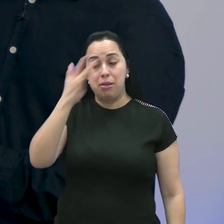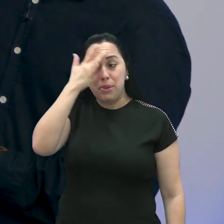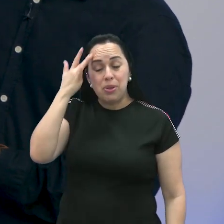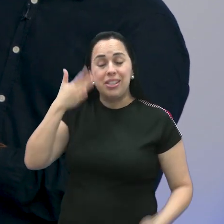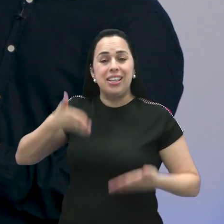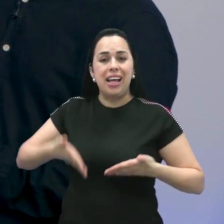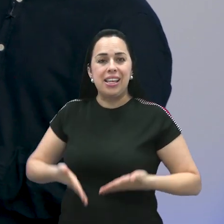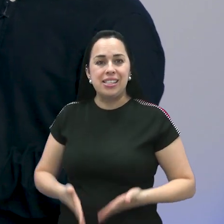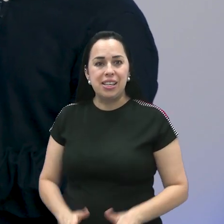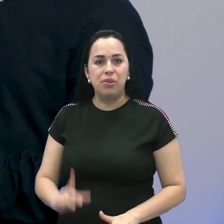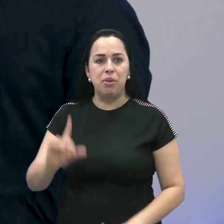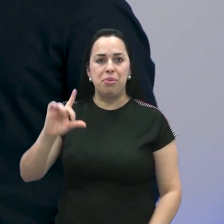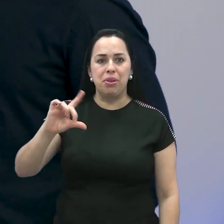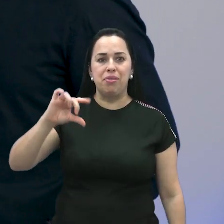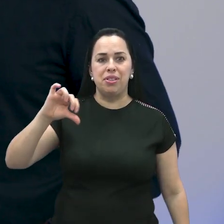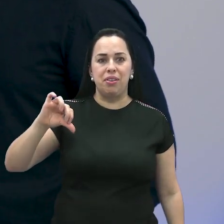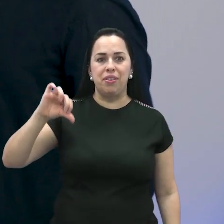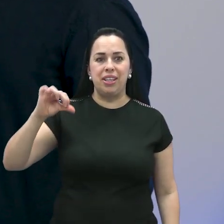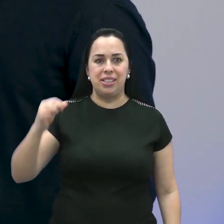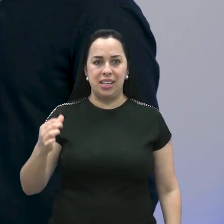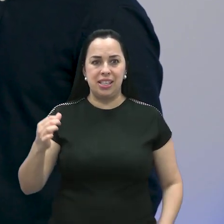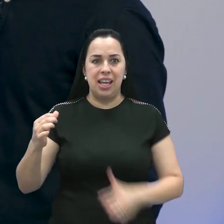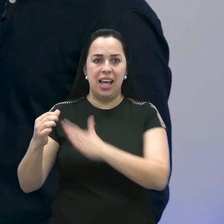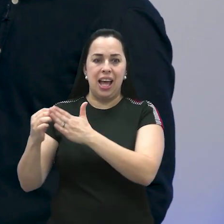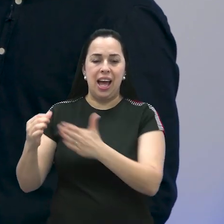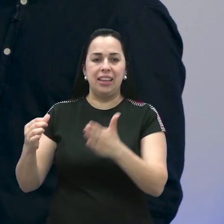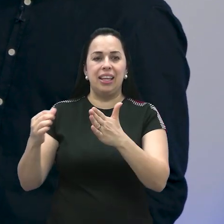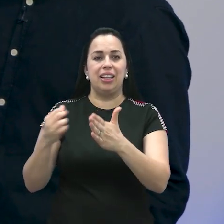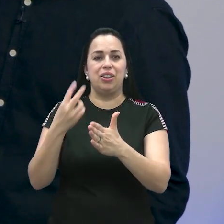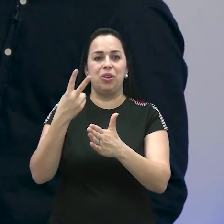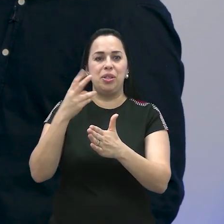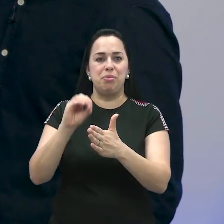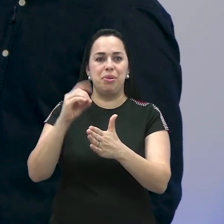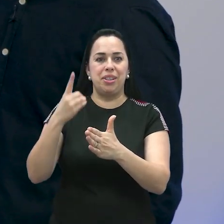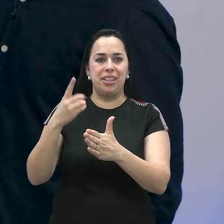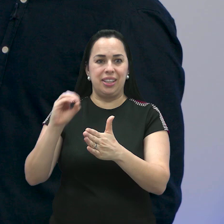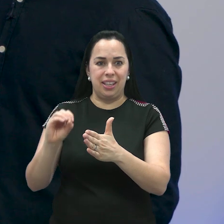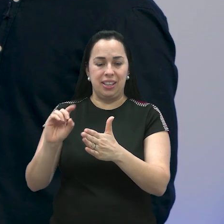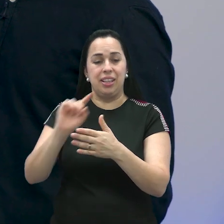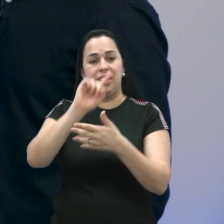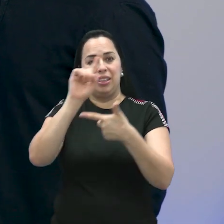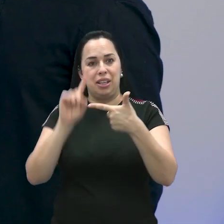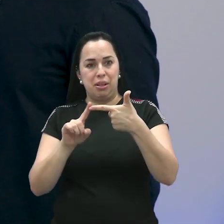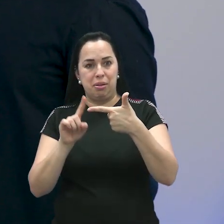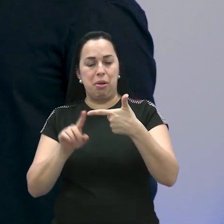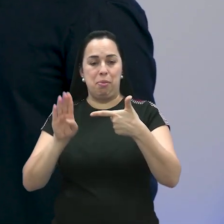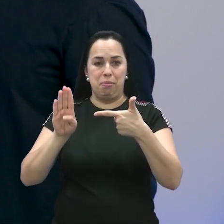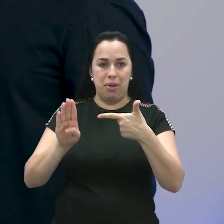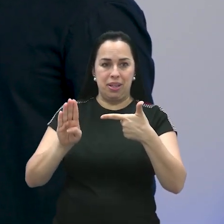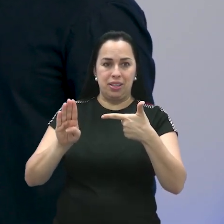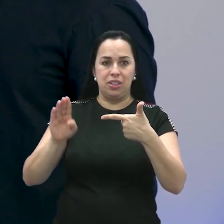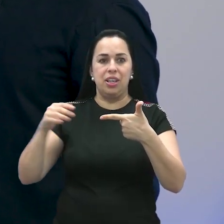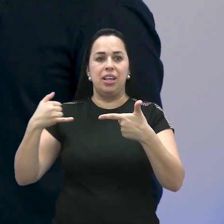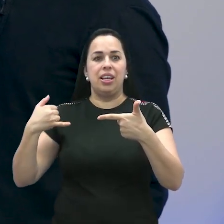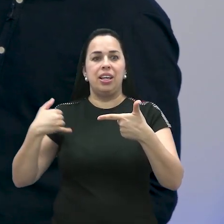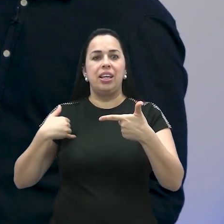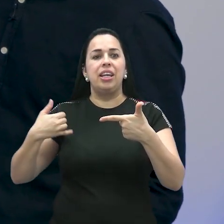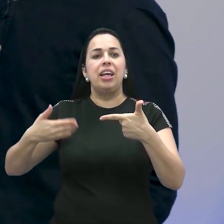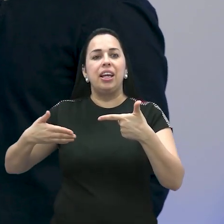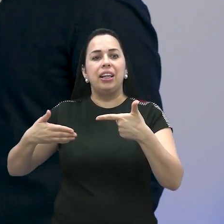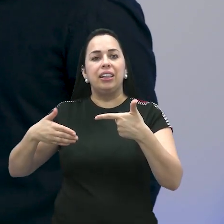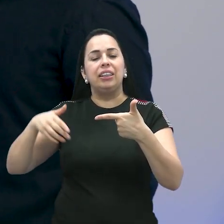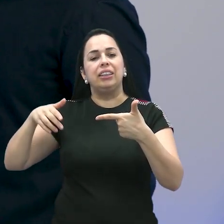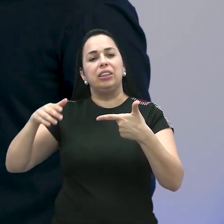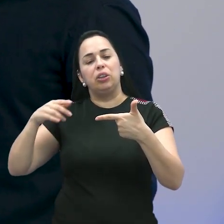68,1%. Geração Z, as pessoas nascidas de 1996 a 2010. Na sequência, a geração Baby Boomer, que é de